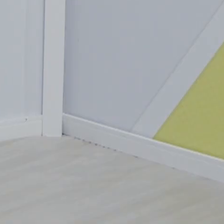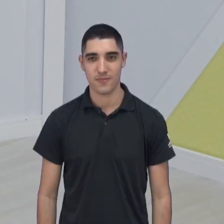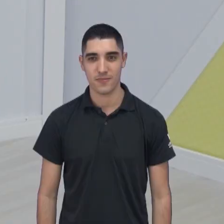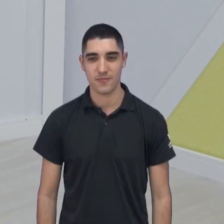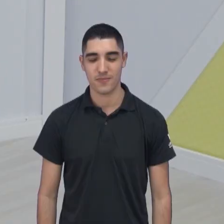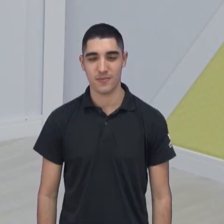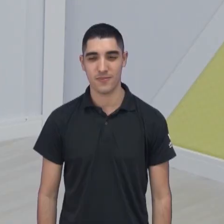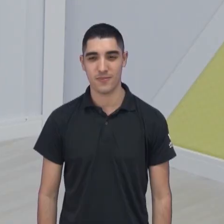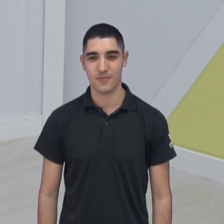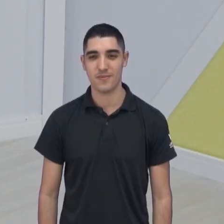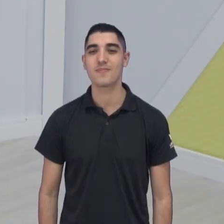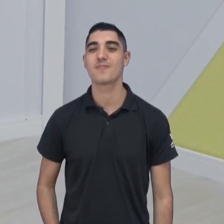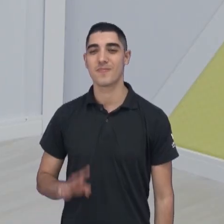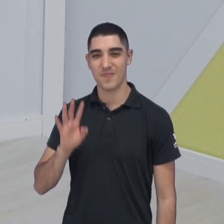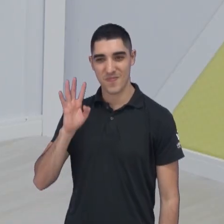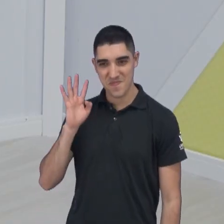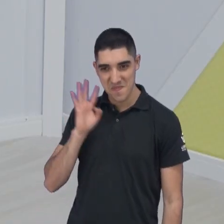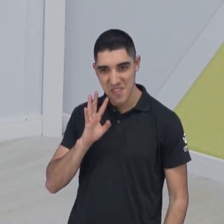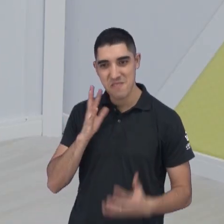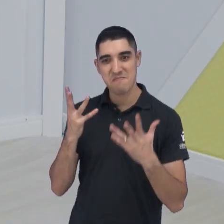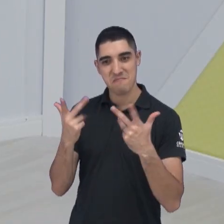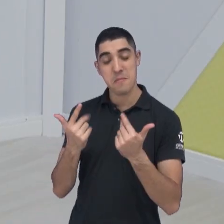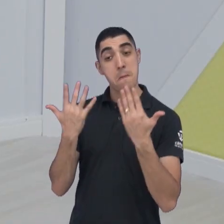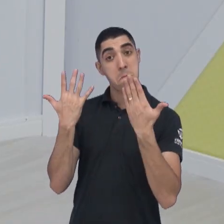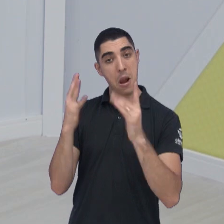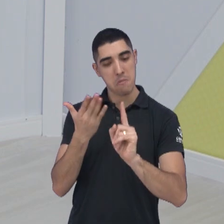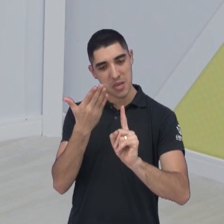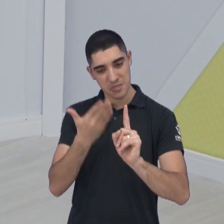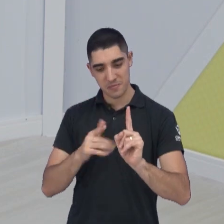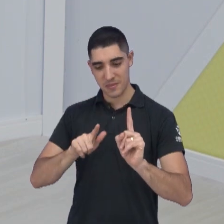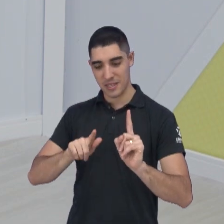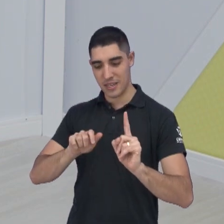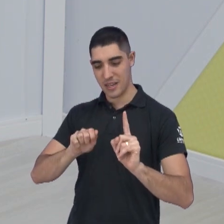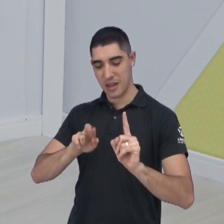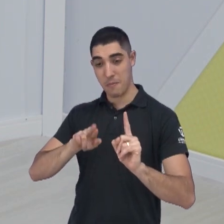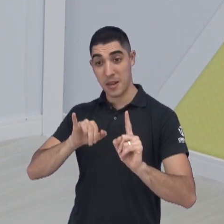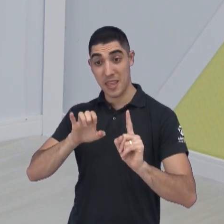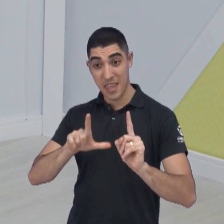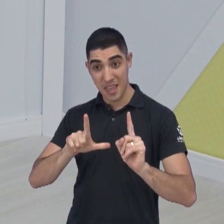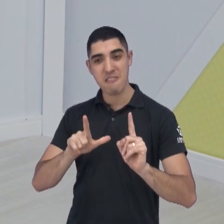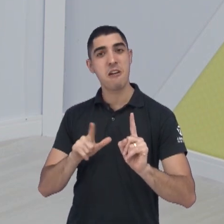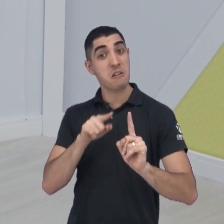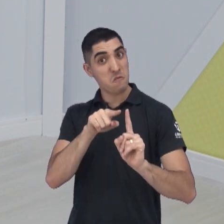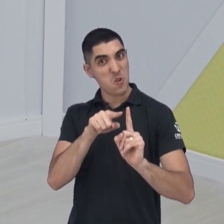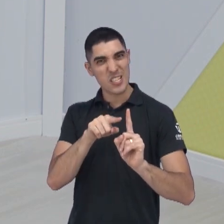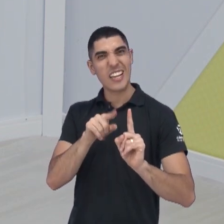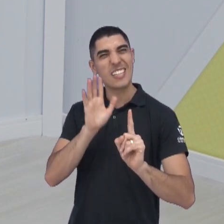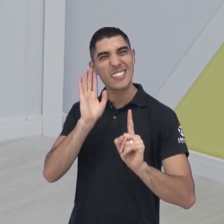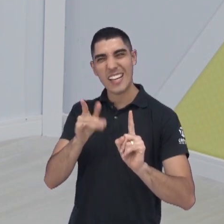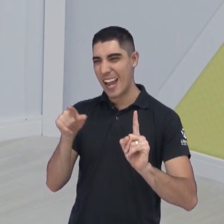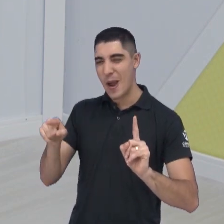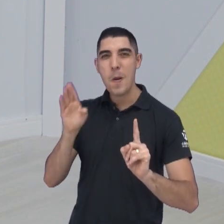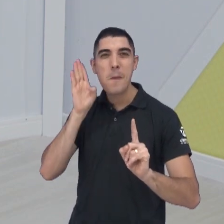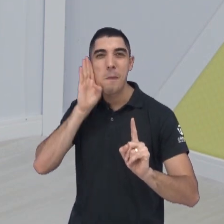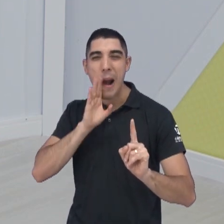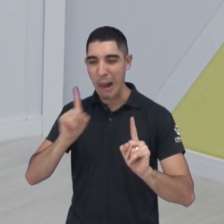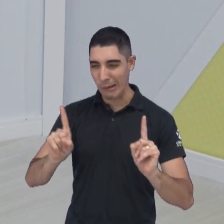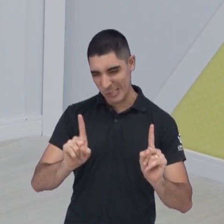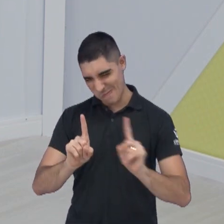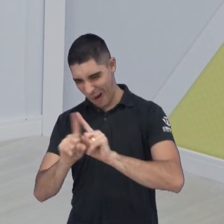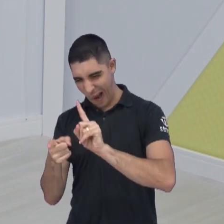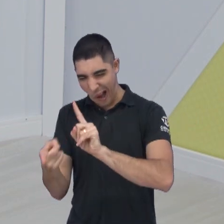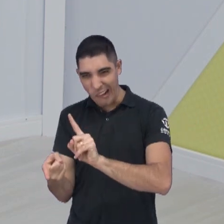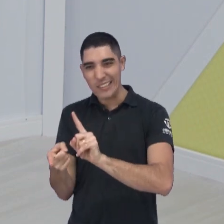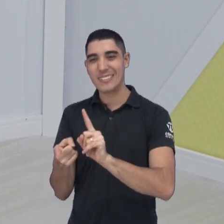Muito bacana aí, parabéns, Gabriel. A gente tá aqui na sua torcida agora. Você deu um rola ali no Paulo, que eu vou falar pra você, hein? Que